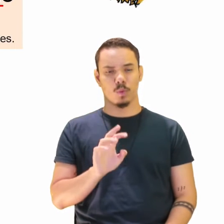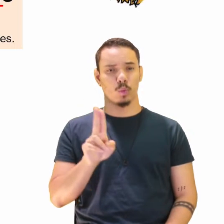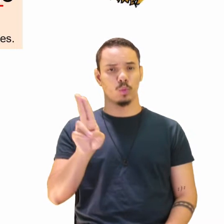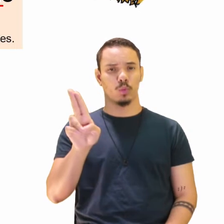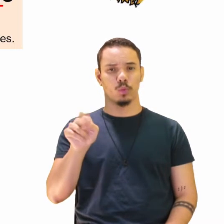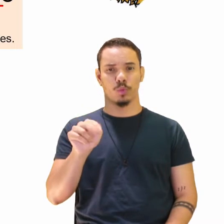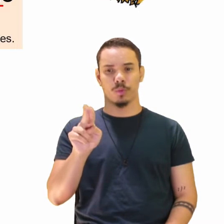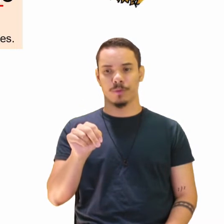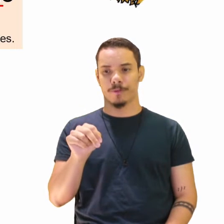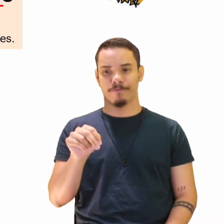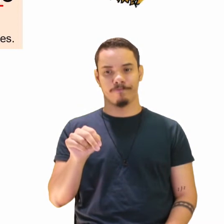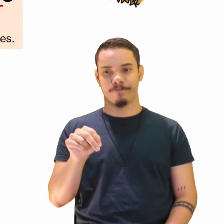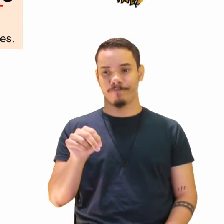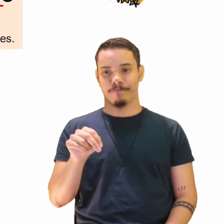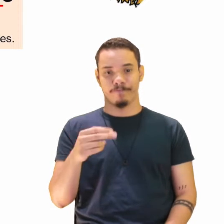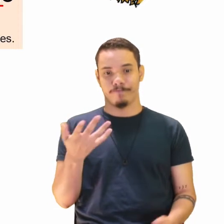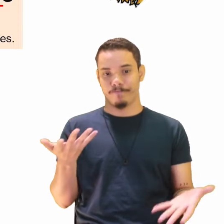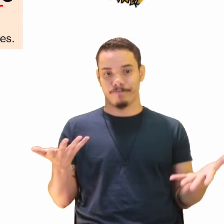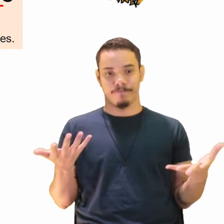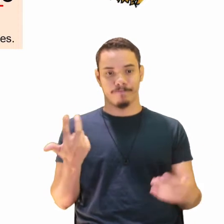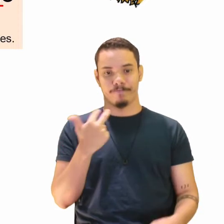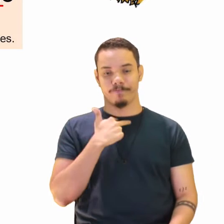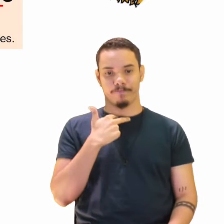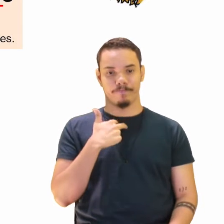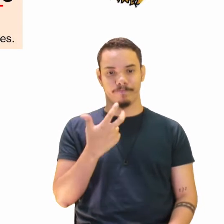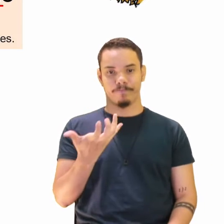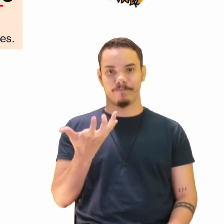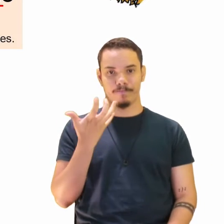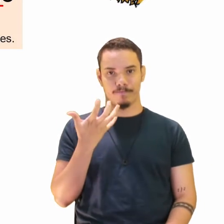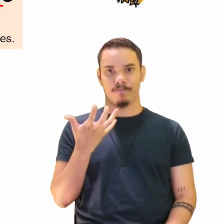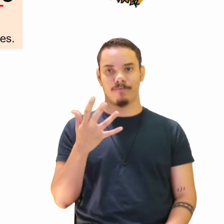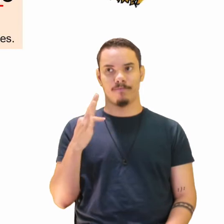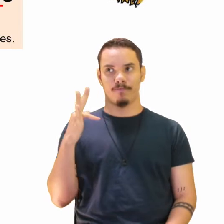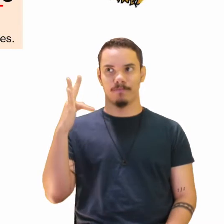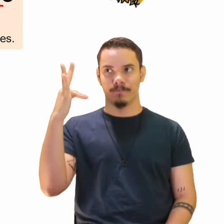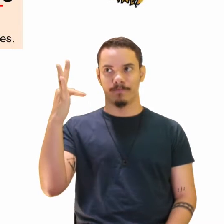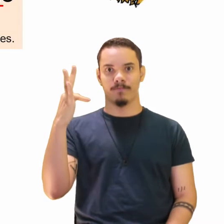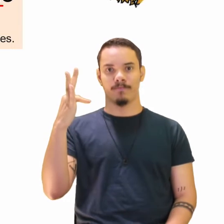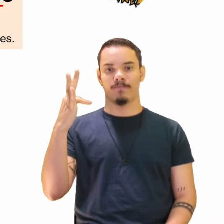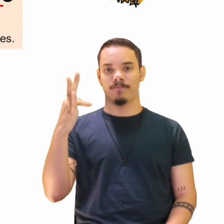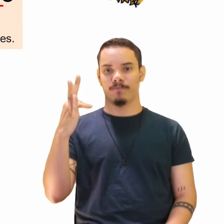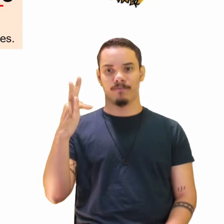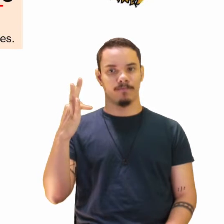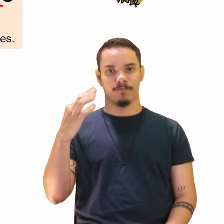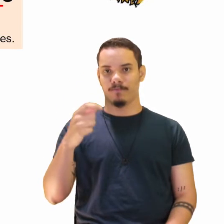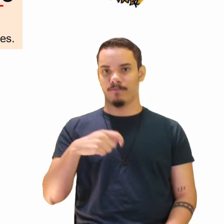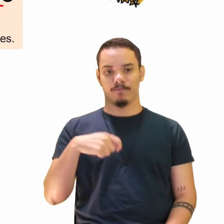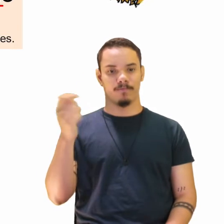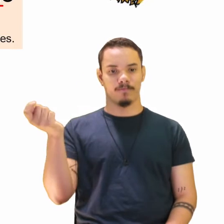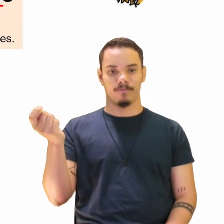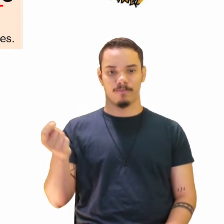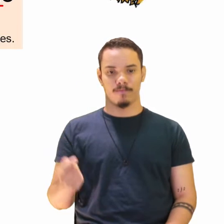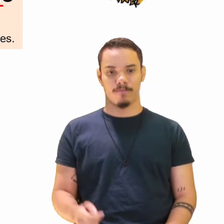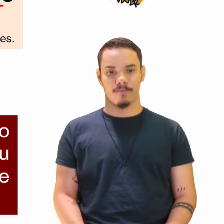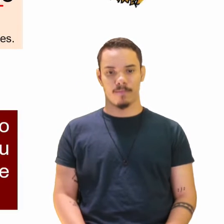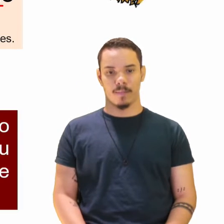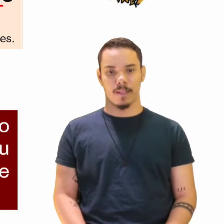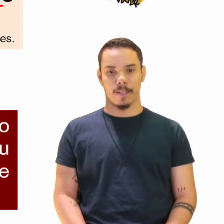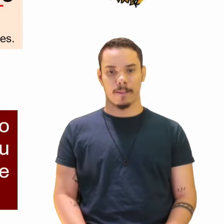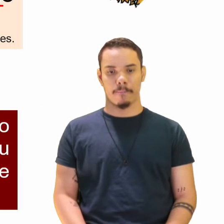serei nada, não posso querer ser nada. Álvares de Campo,